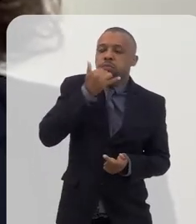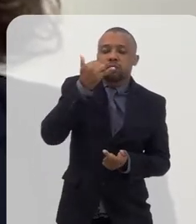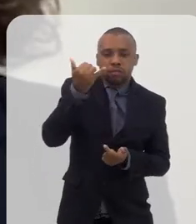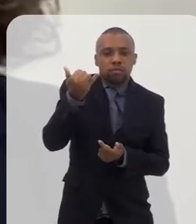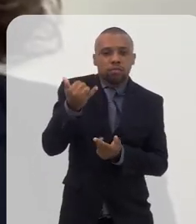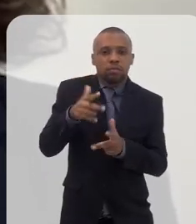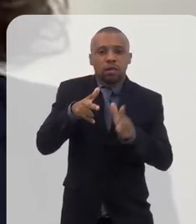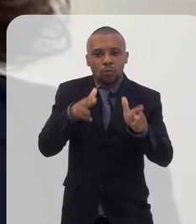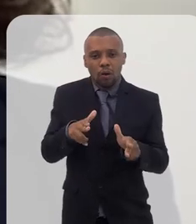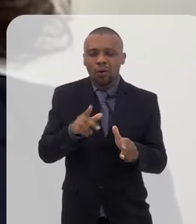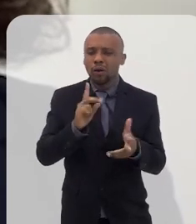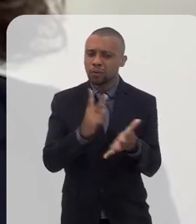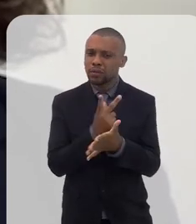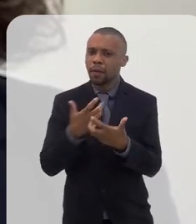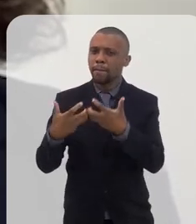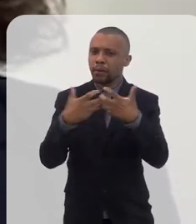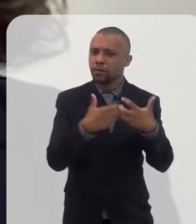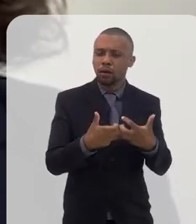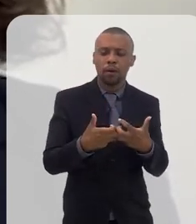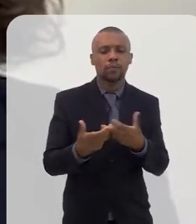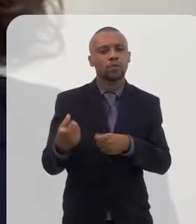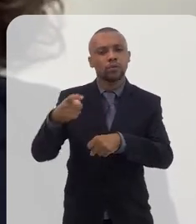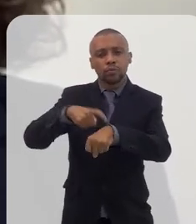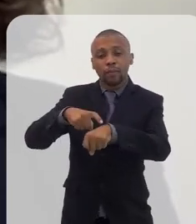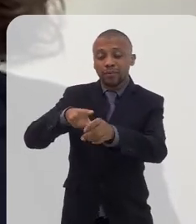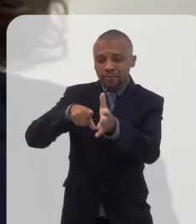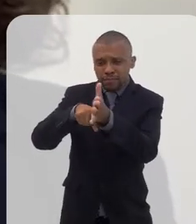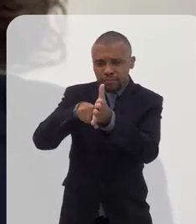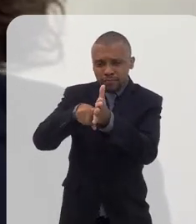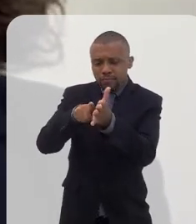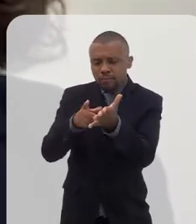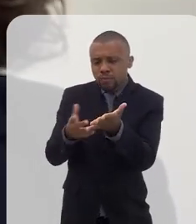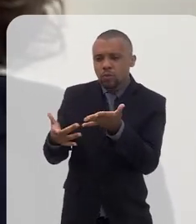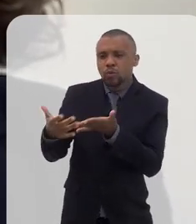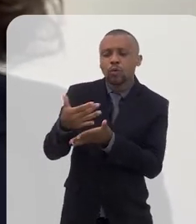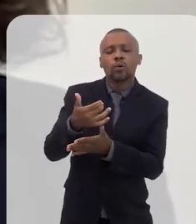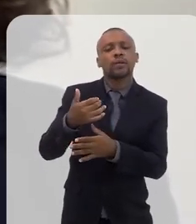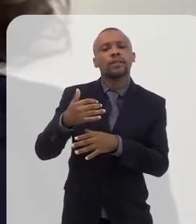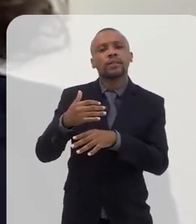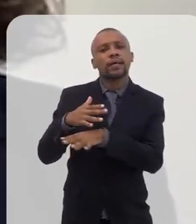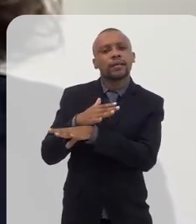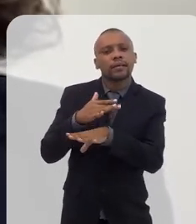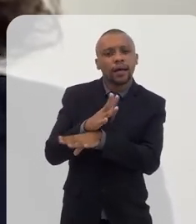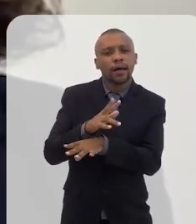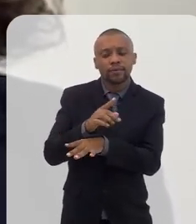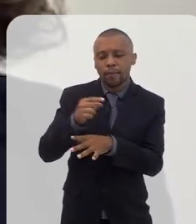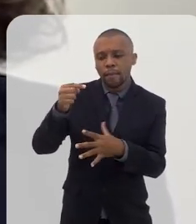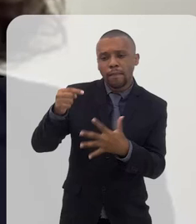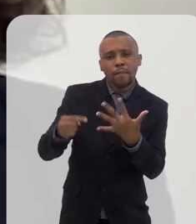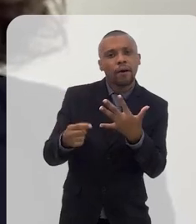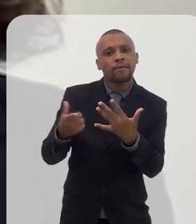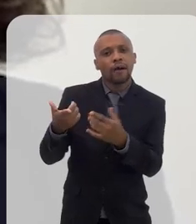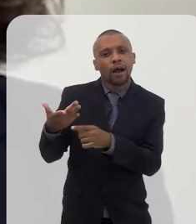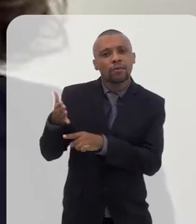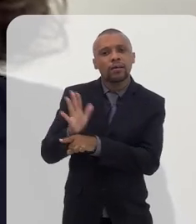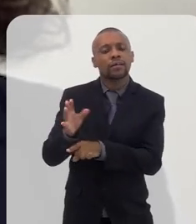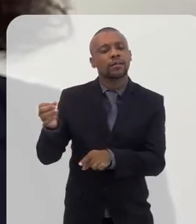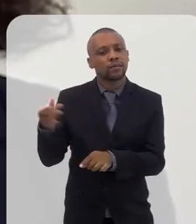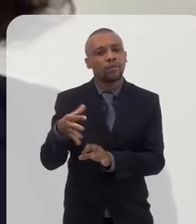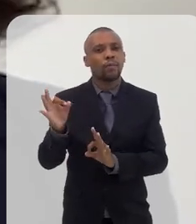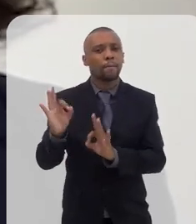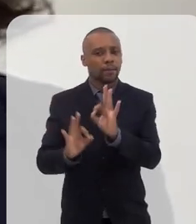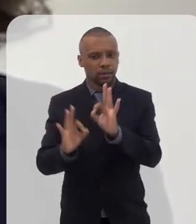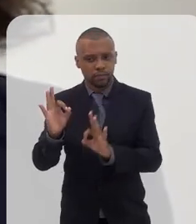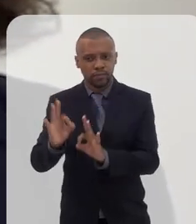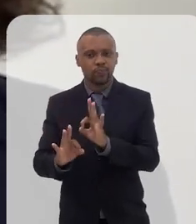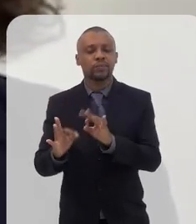como esse, no levantamento que vocês vão fazer urbano, né, do entorno, tudo isso vai ajudar também nesse novo planejamento